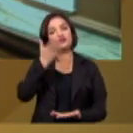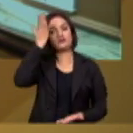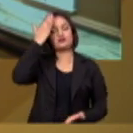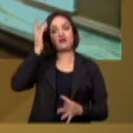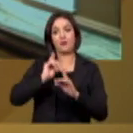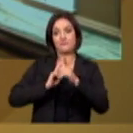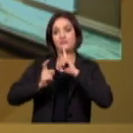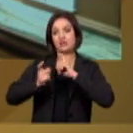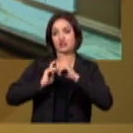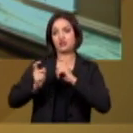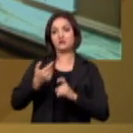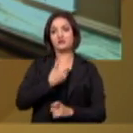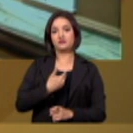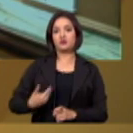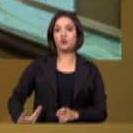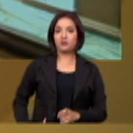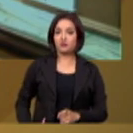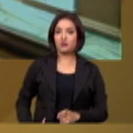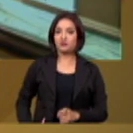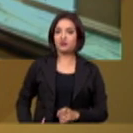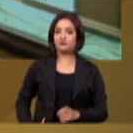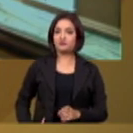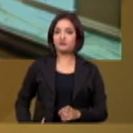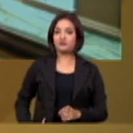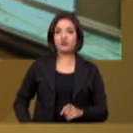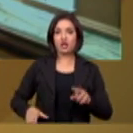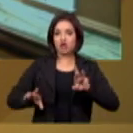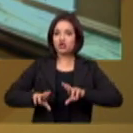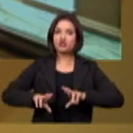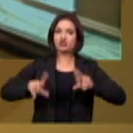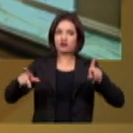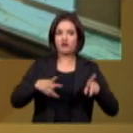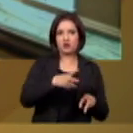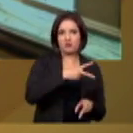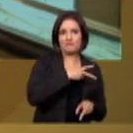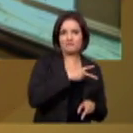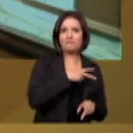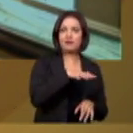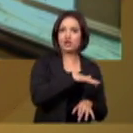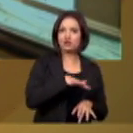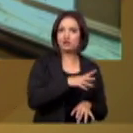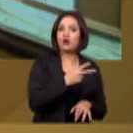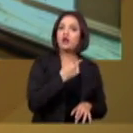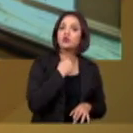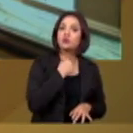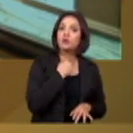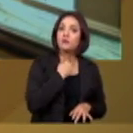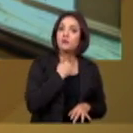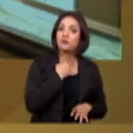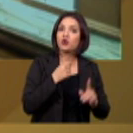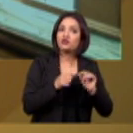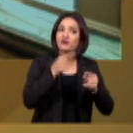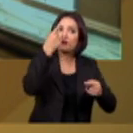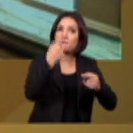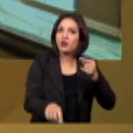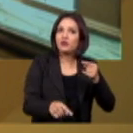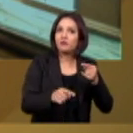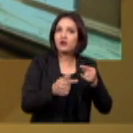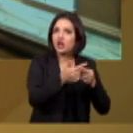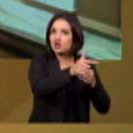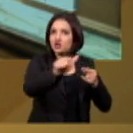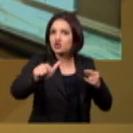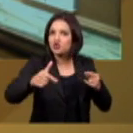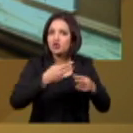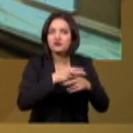na administração ao contrário do que ocorre com um particular articulação não pode para a gente está proibido